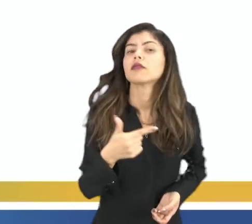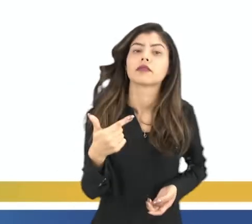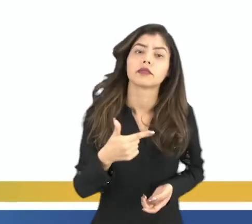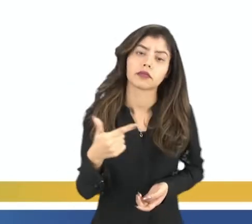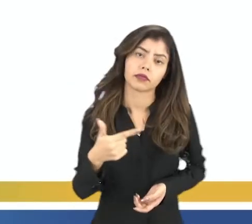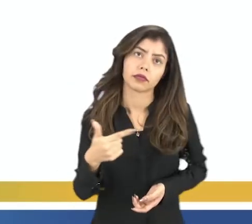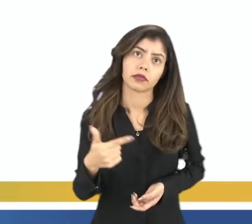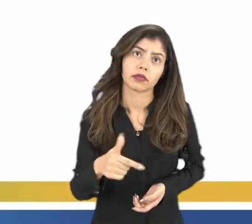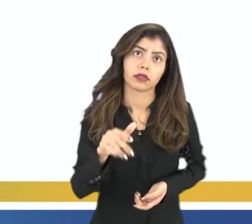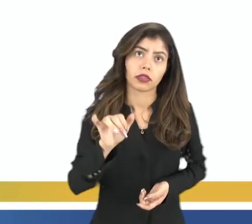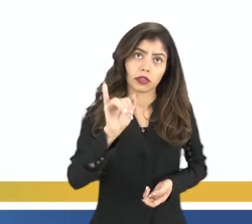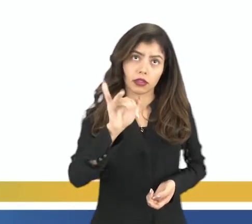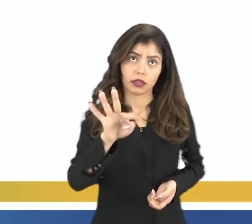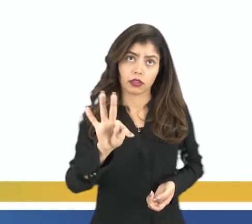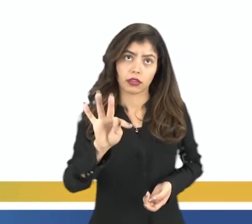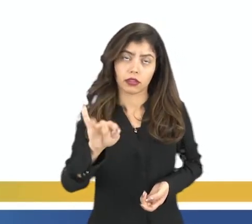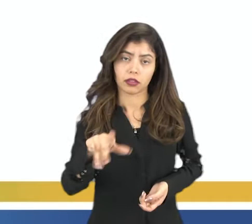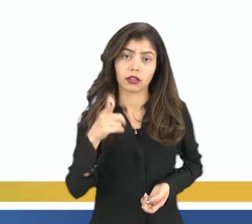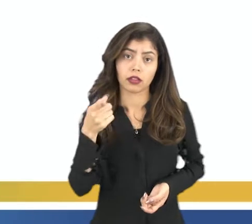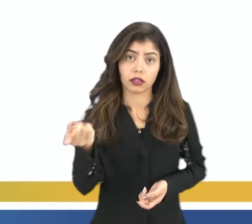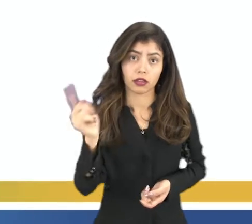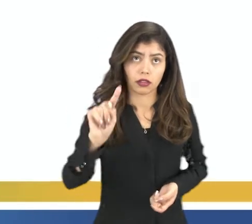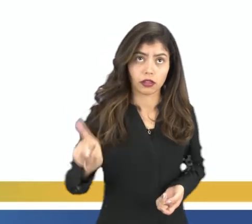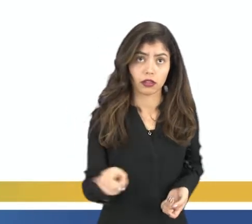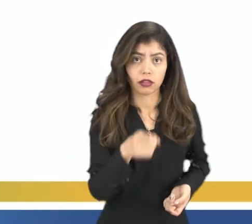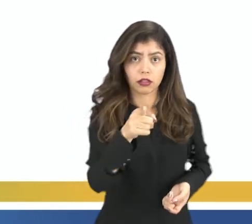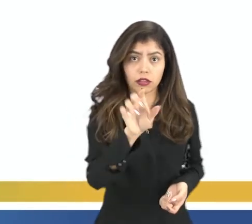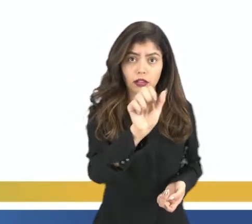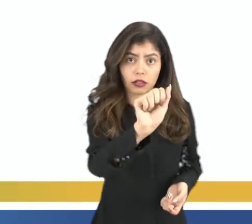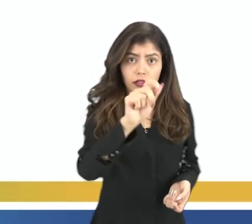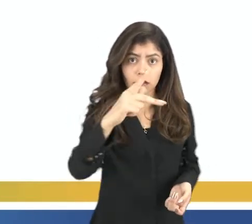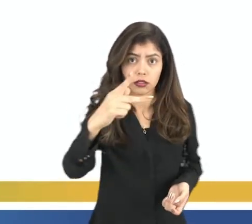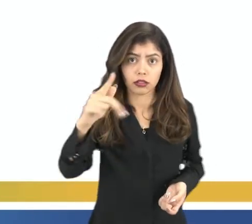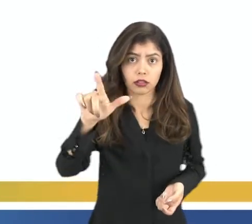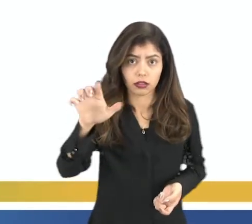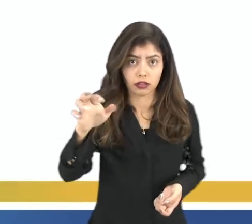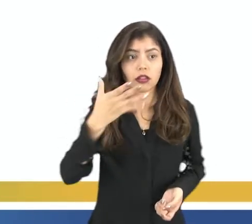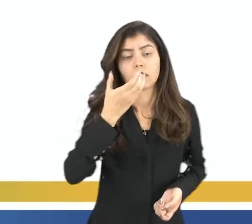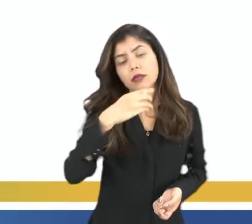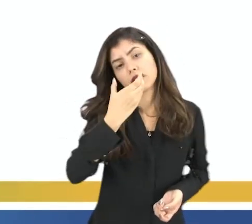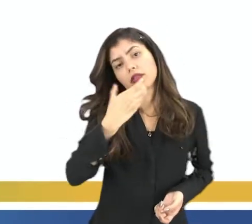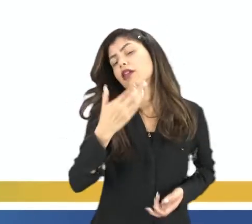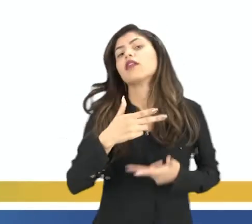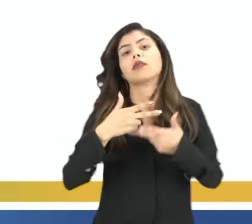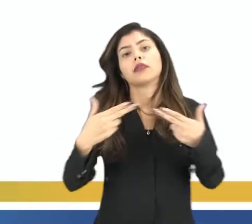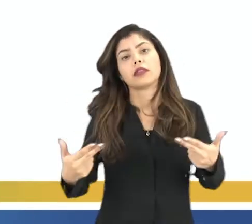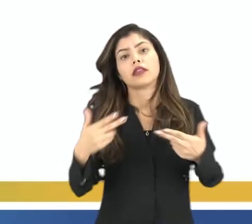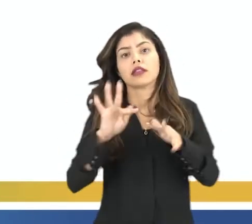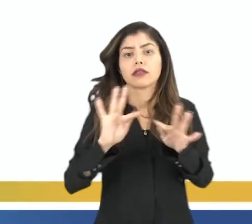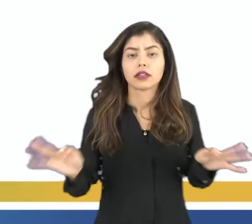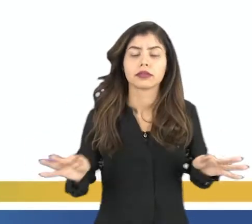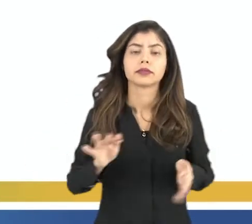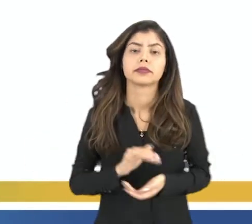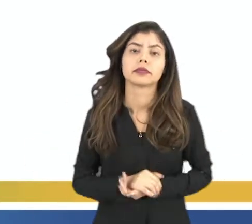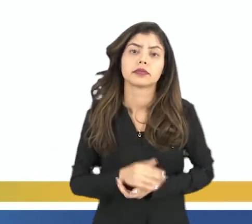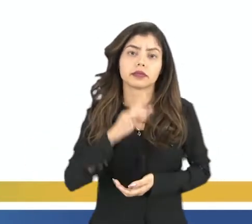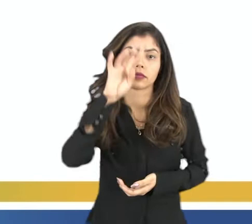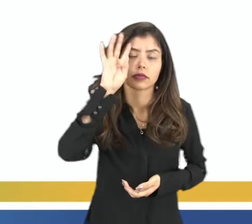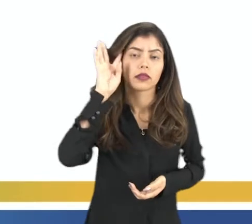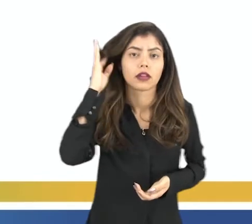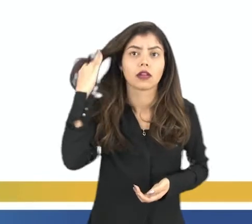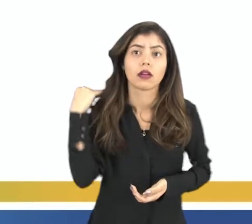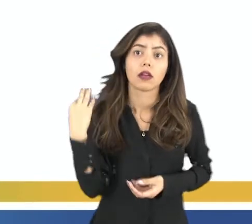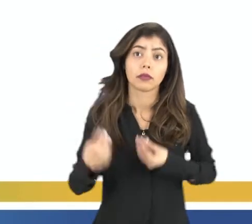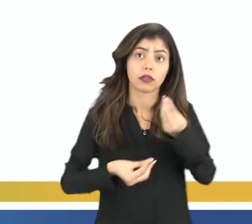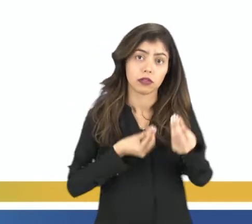frase, o itself está se referindo à maçã, tá? Que é o objeto da frase. Então, como eu